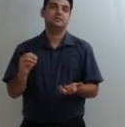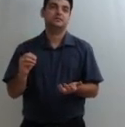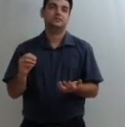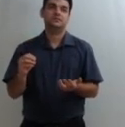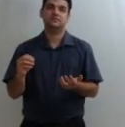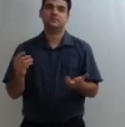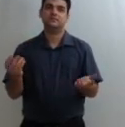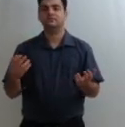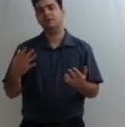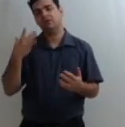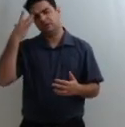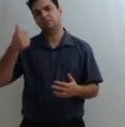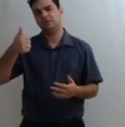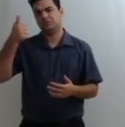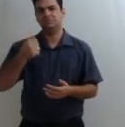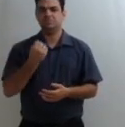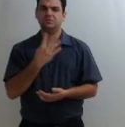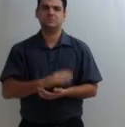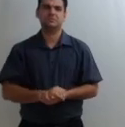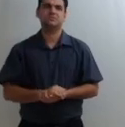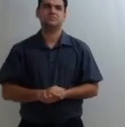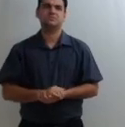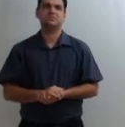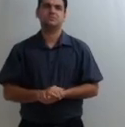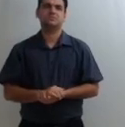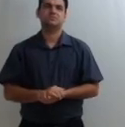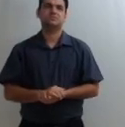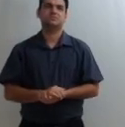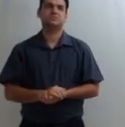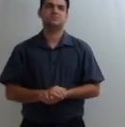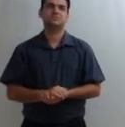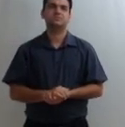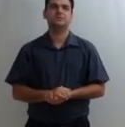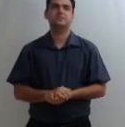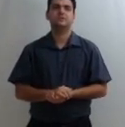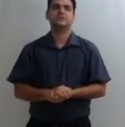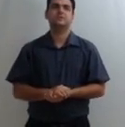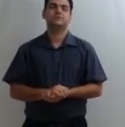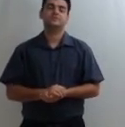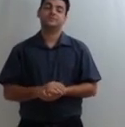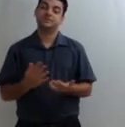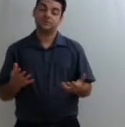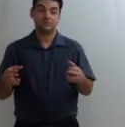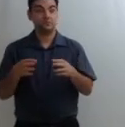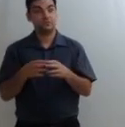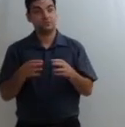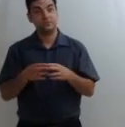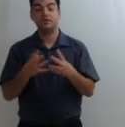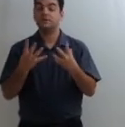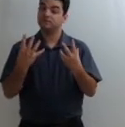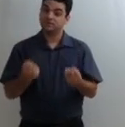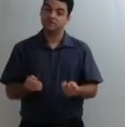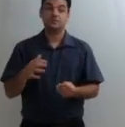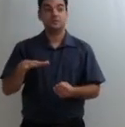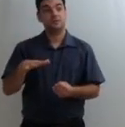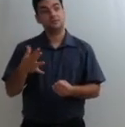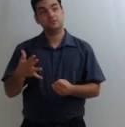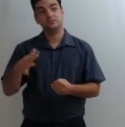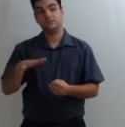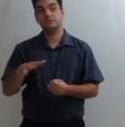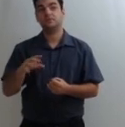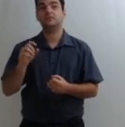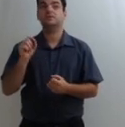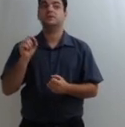Podemos fazer. Pois não. Não havendo objeção, então fica assim proclamado o resultado, concedida parcialmente a ordem, no sentido